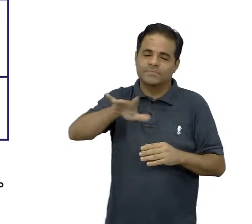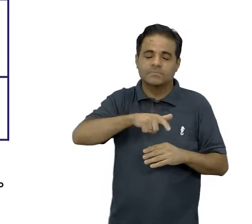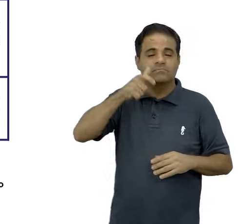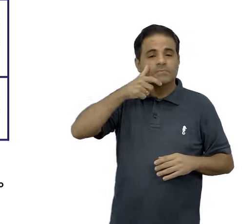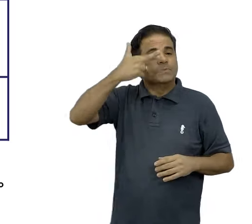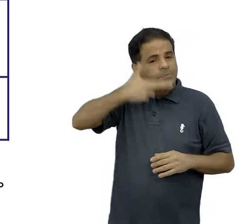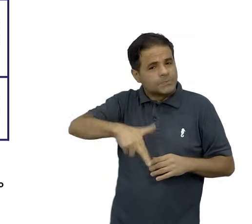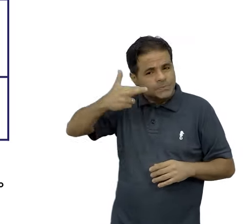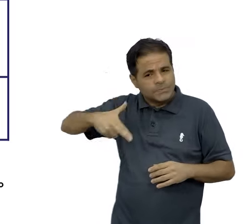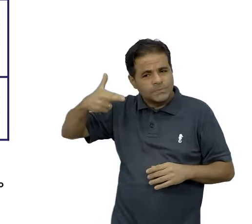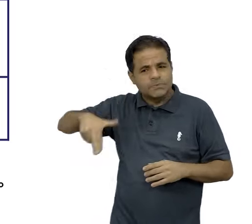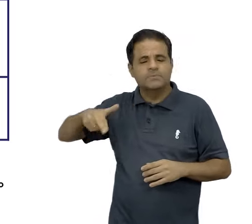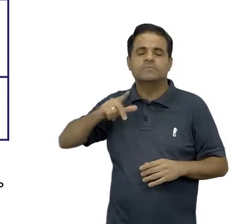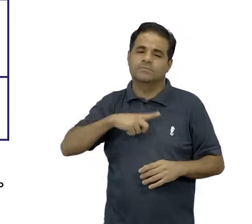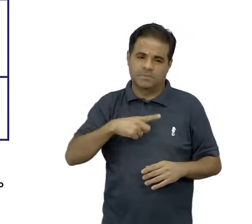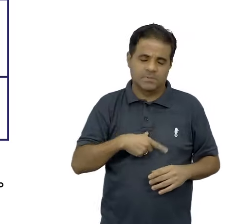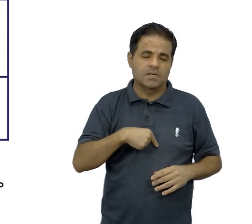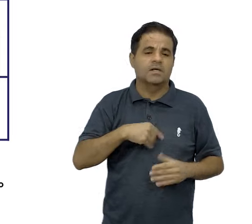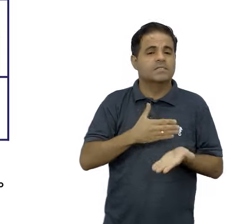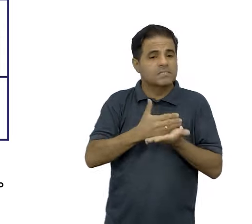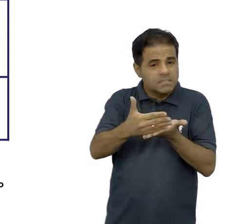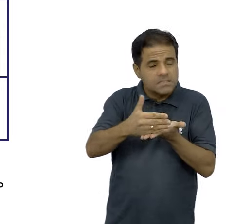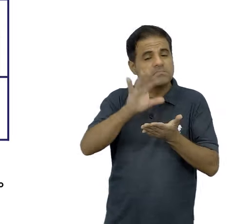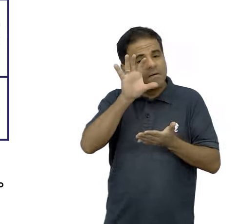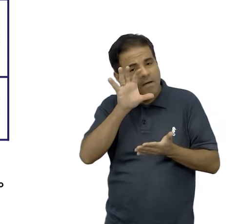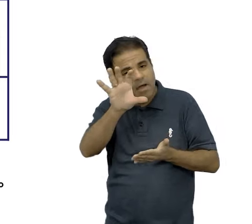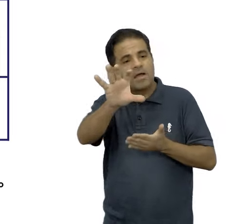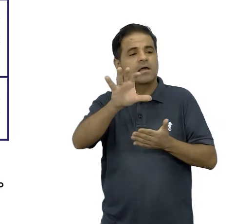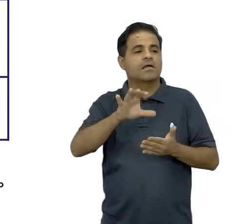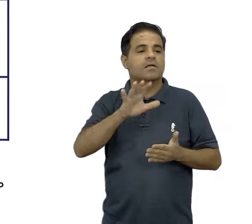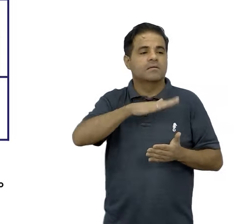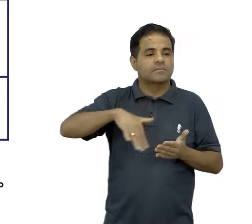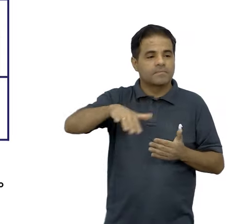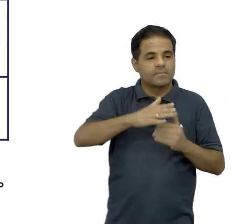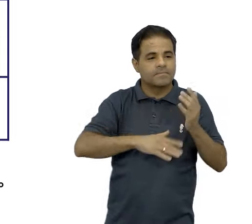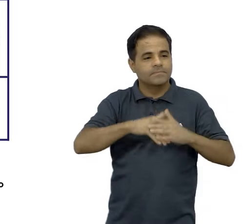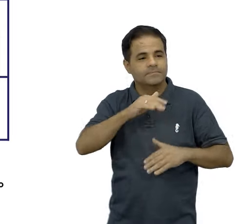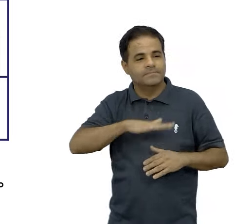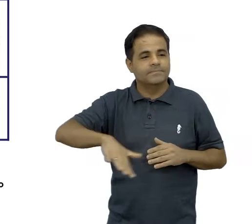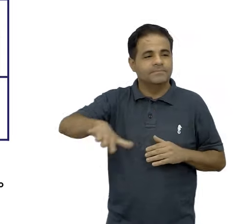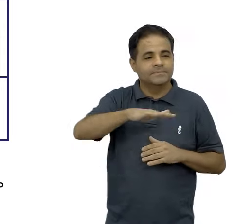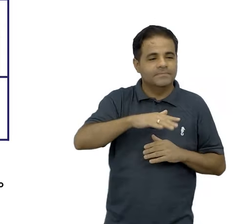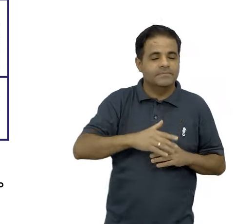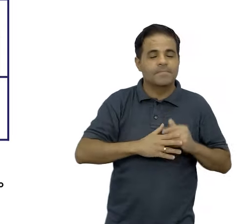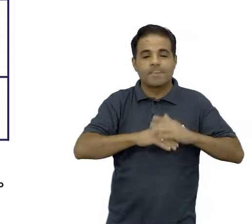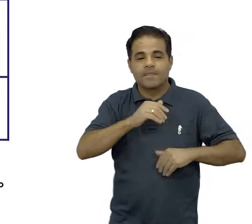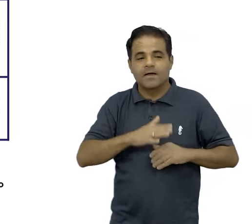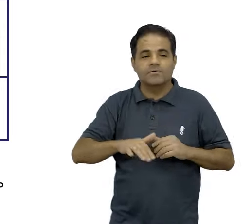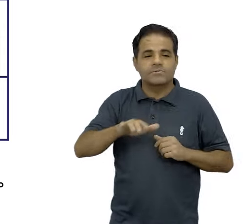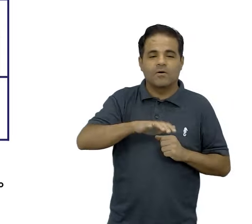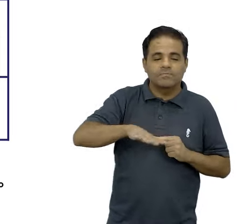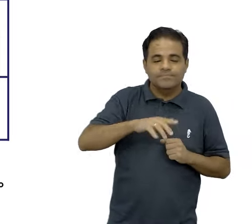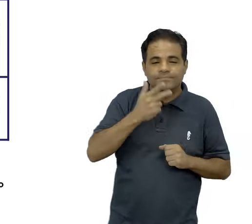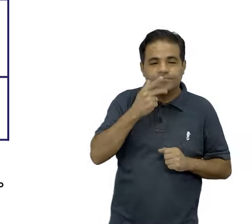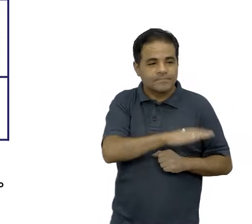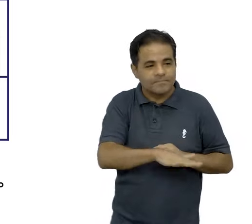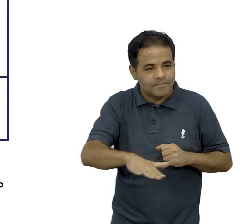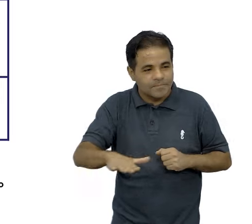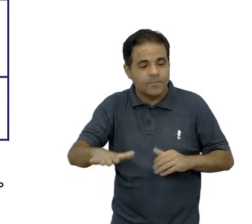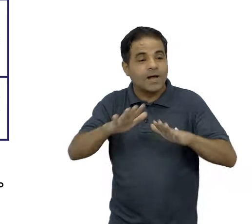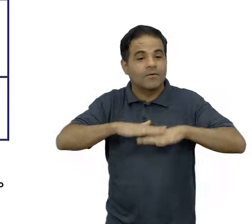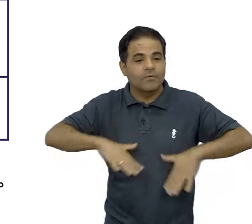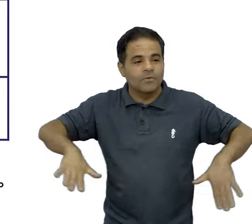e repetitivas, né? Então inicia lá com as sequências repetitivas e depois as crianças